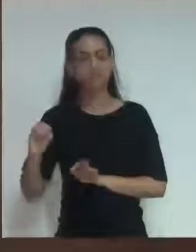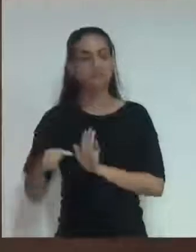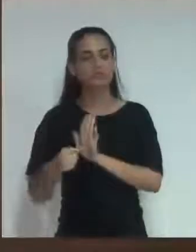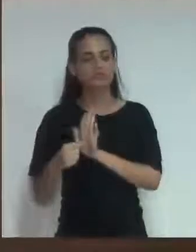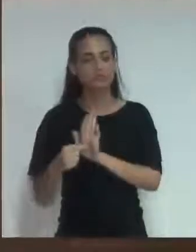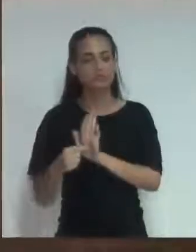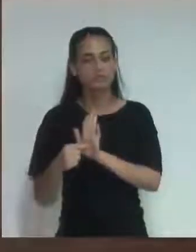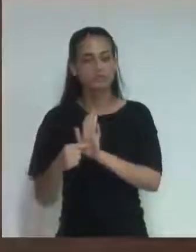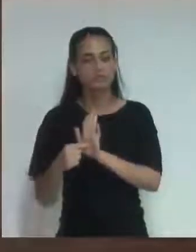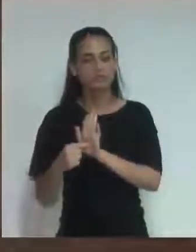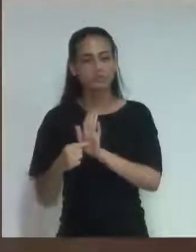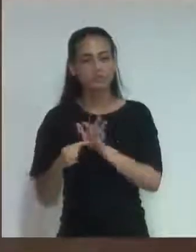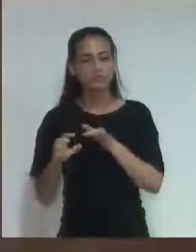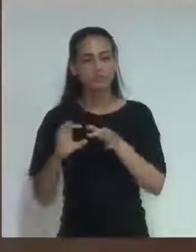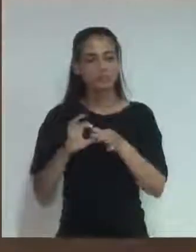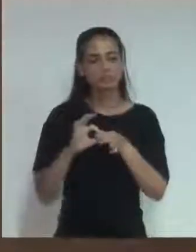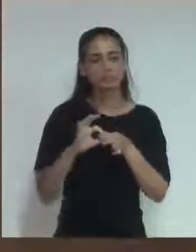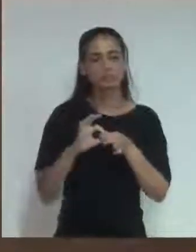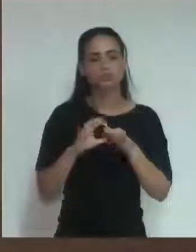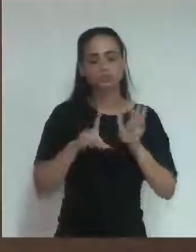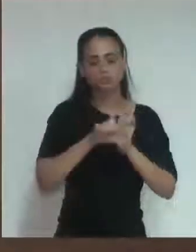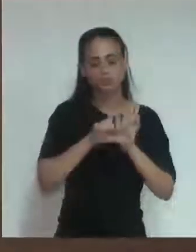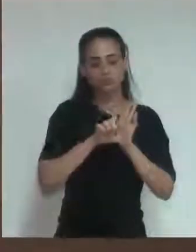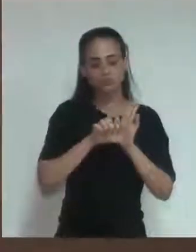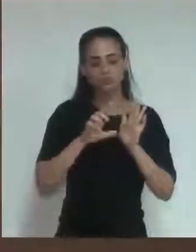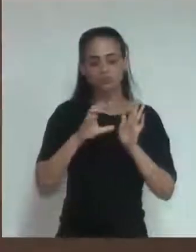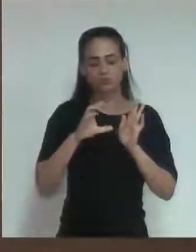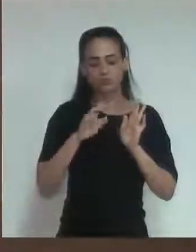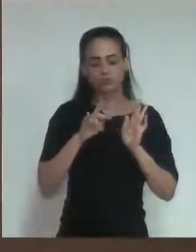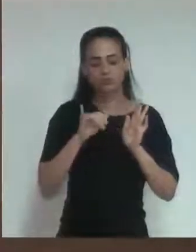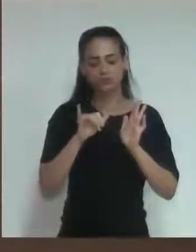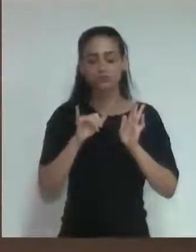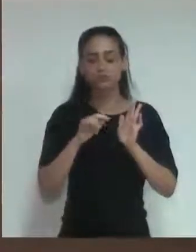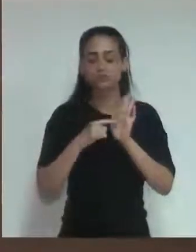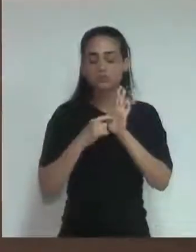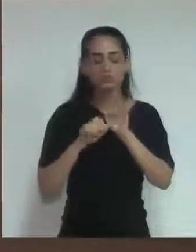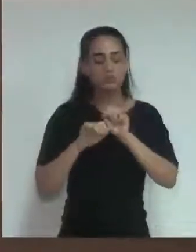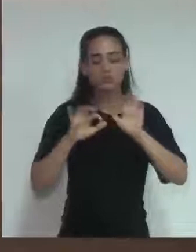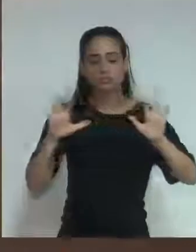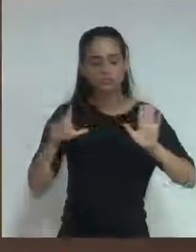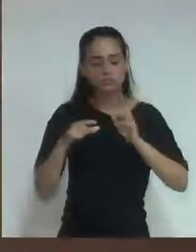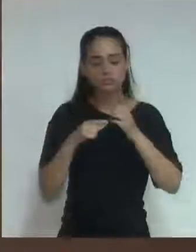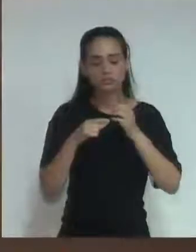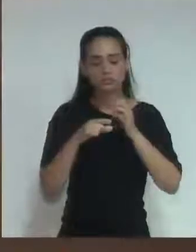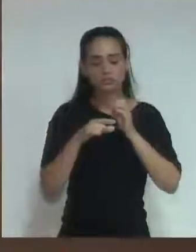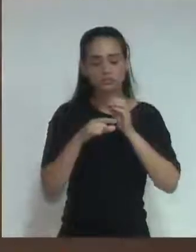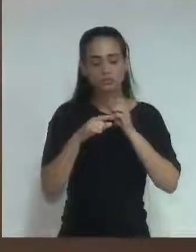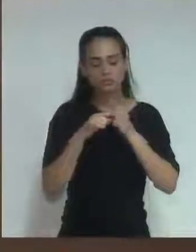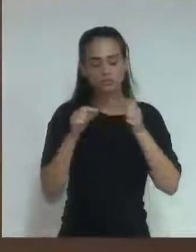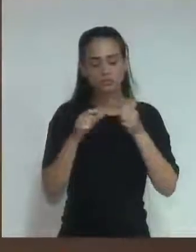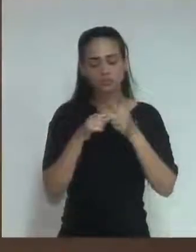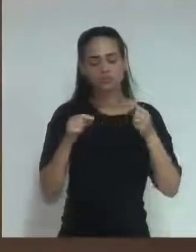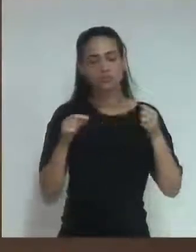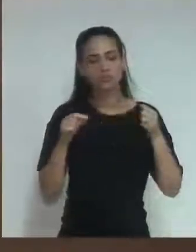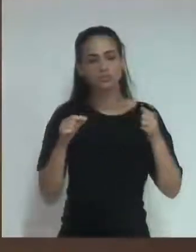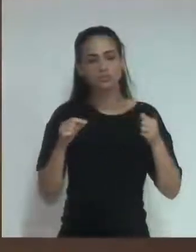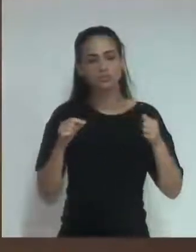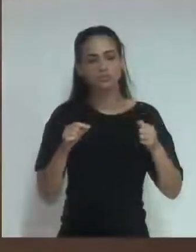à lei das CPIs no seu final, e ela é muito clara nesse artigo, que é o